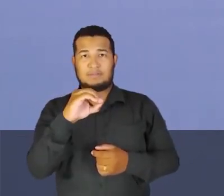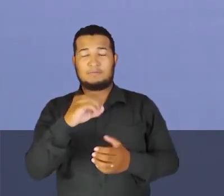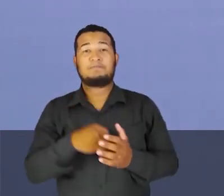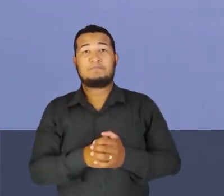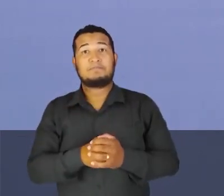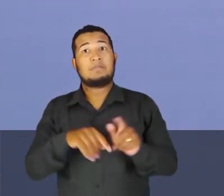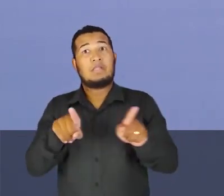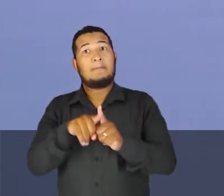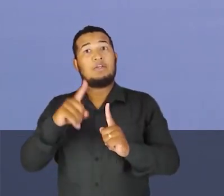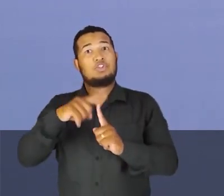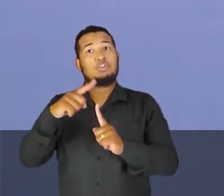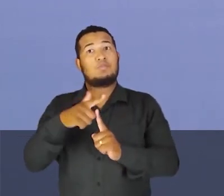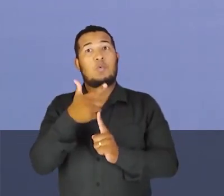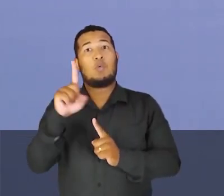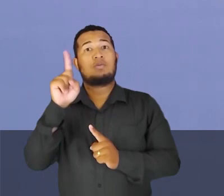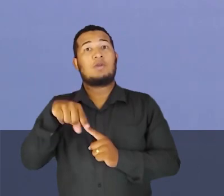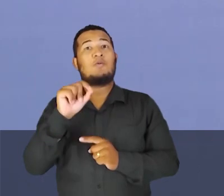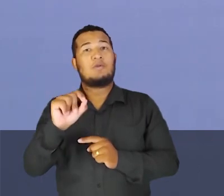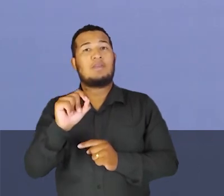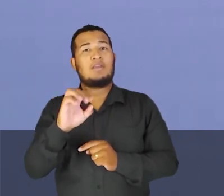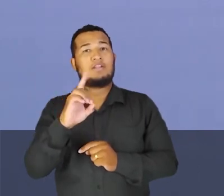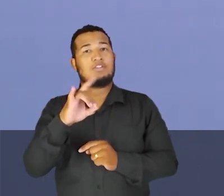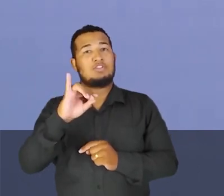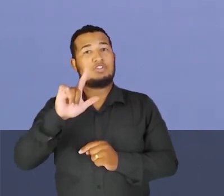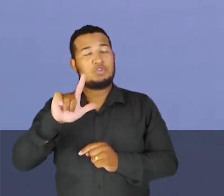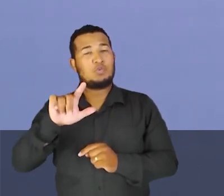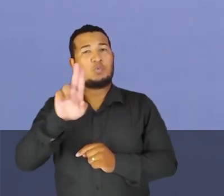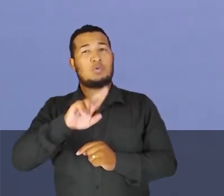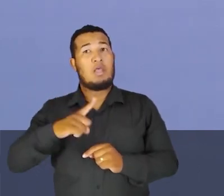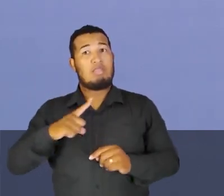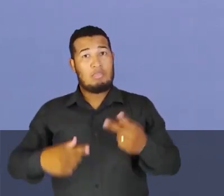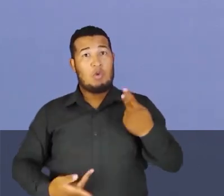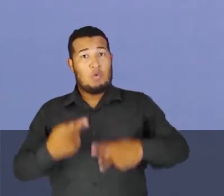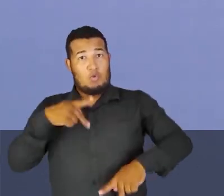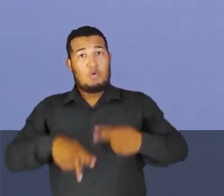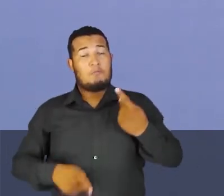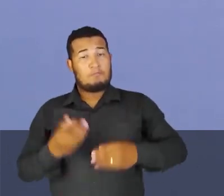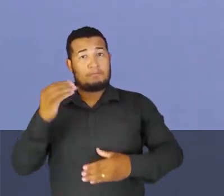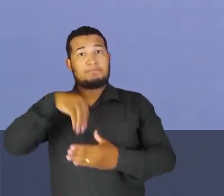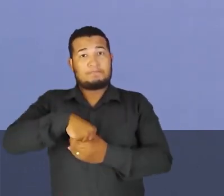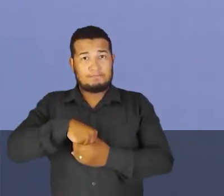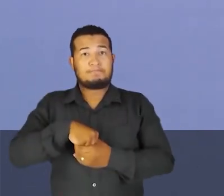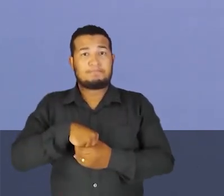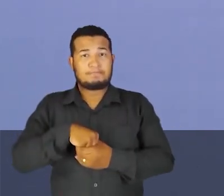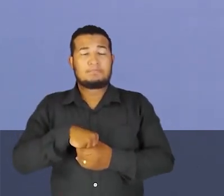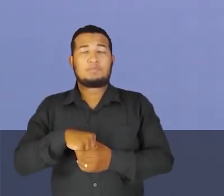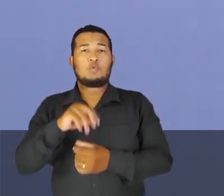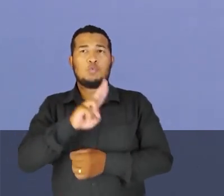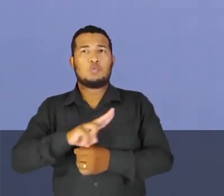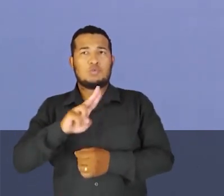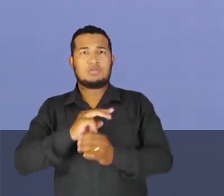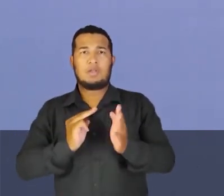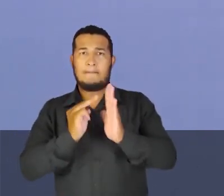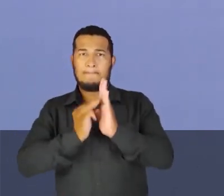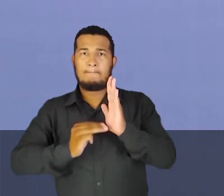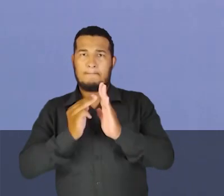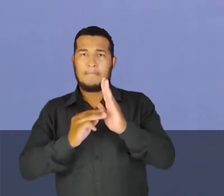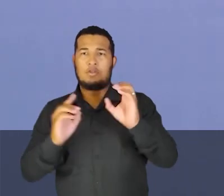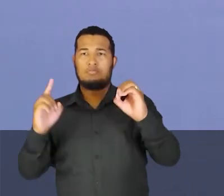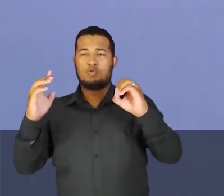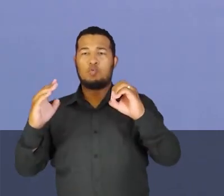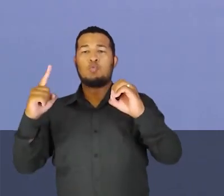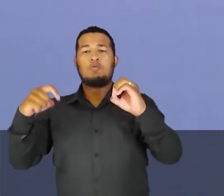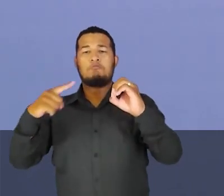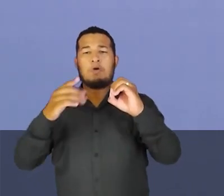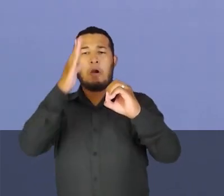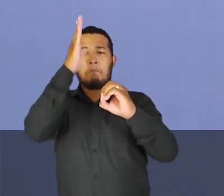DIU é o DIU que ele é utilizado, que ele possui hormônios, né? Então, ele é utilizado com um método de barreira, ele vai